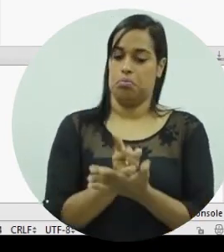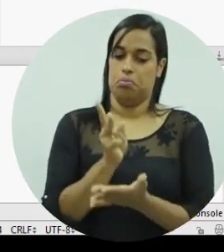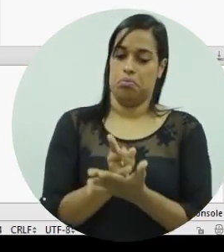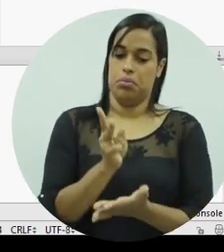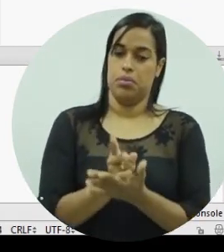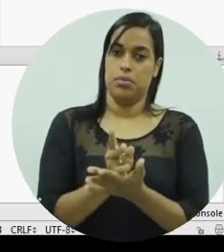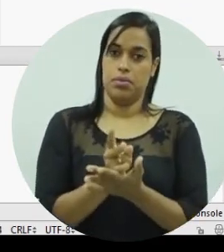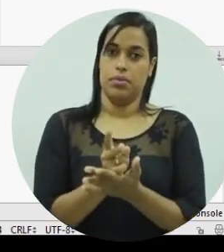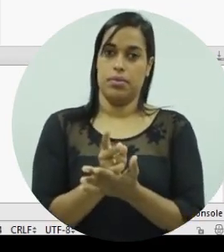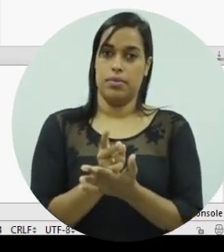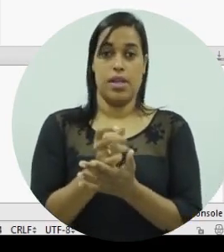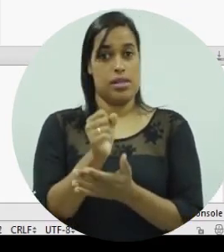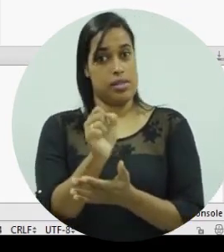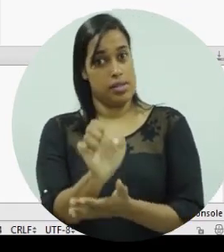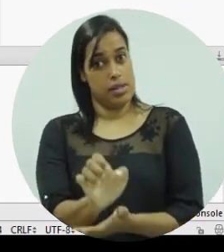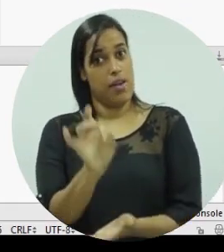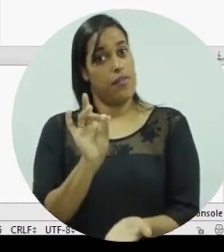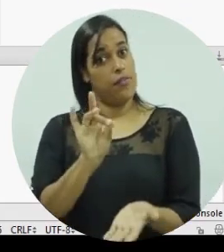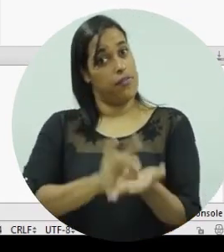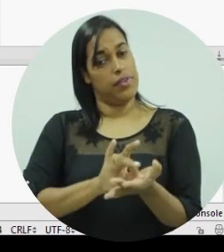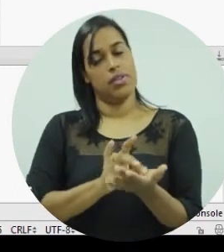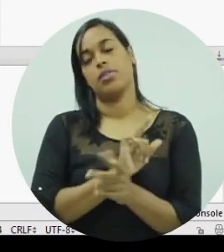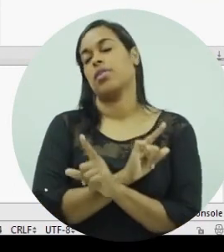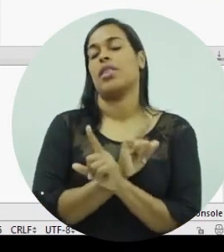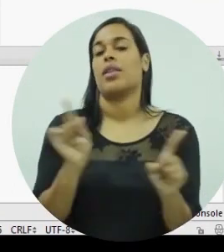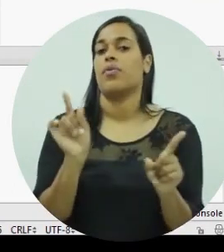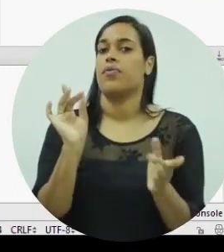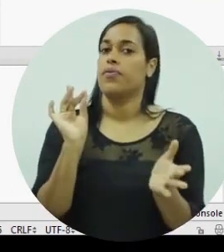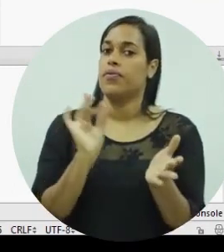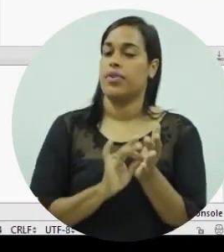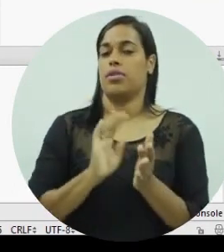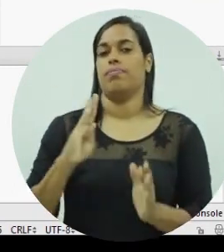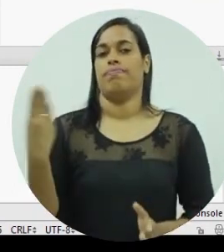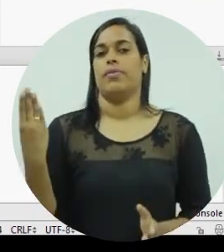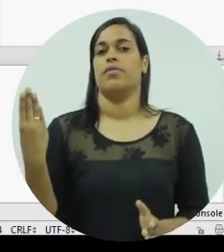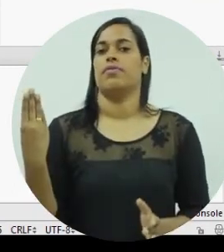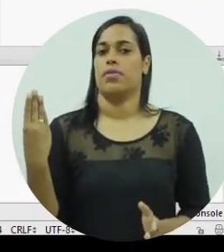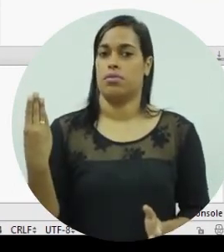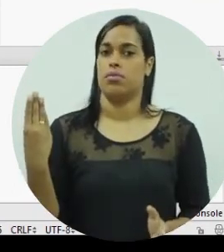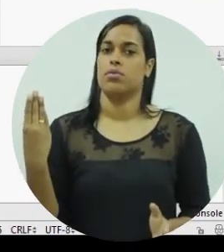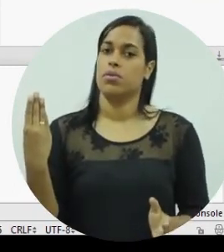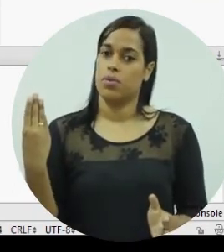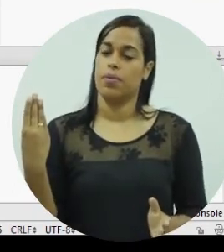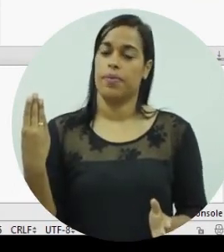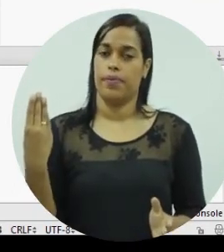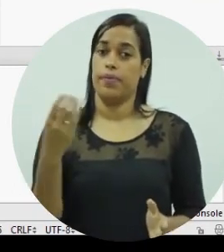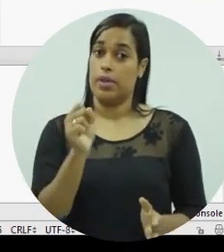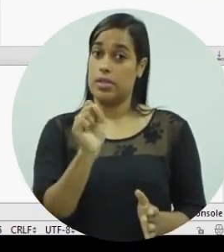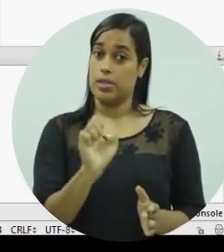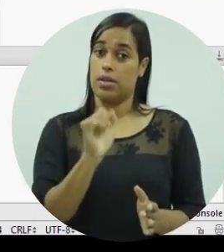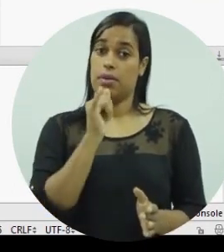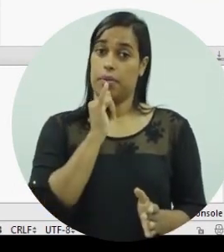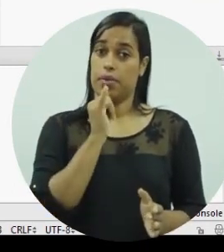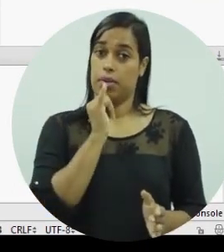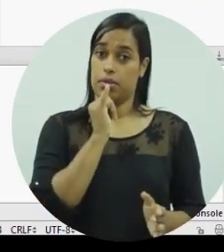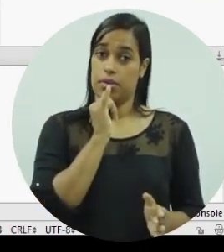A vai dizer, então, se é verdadeiro, não verdadeiro é falso.